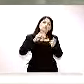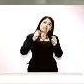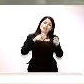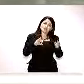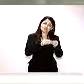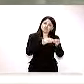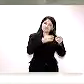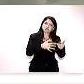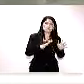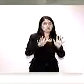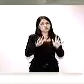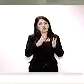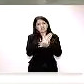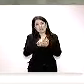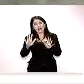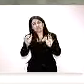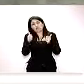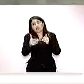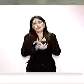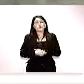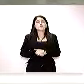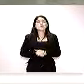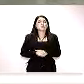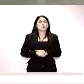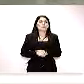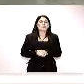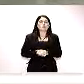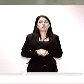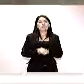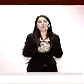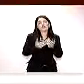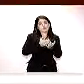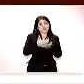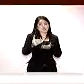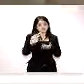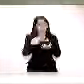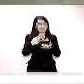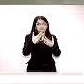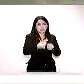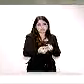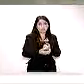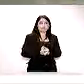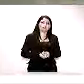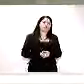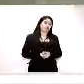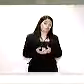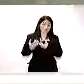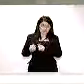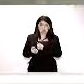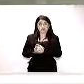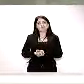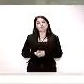junto mas mas estava separado eh em preliminar eu conheço conhecido eh é o